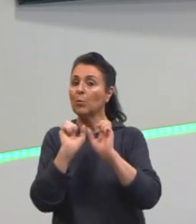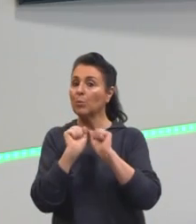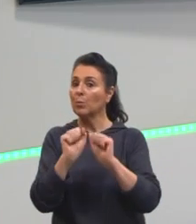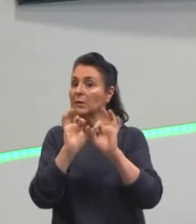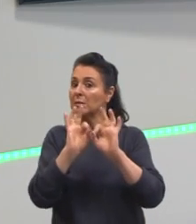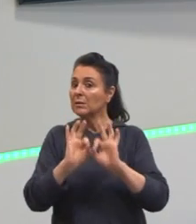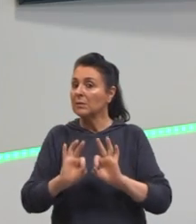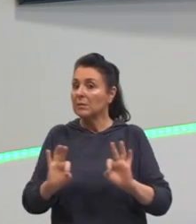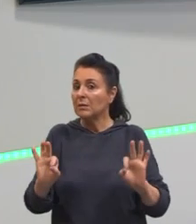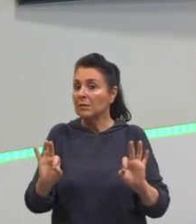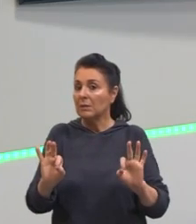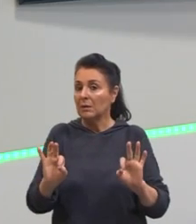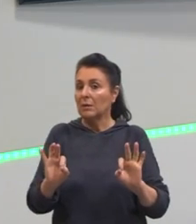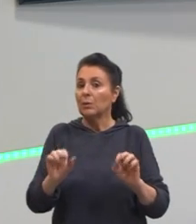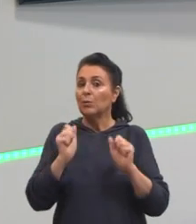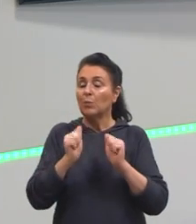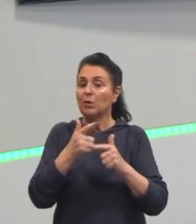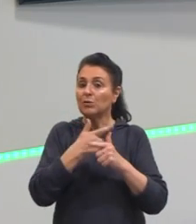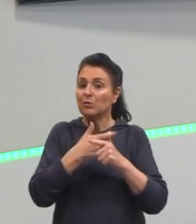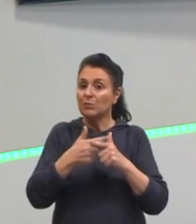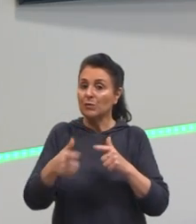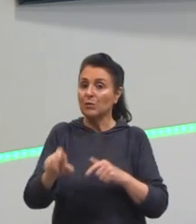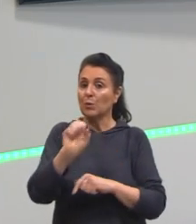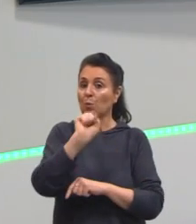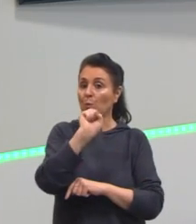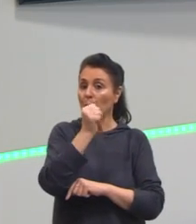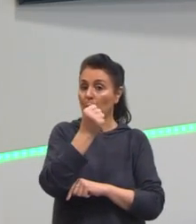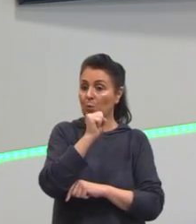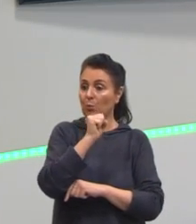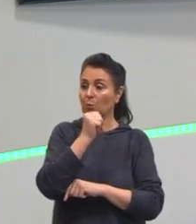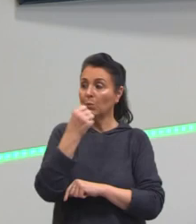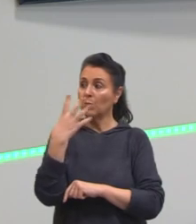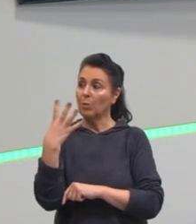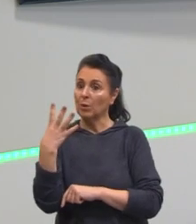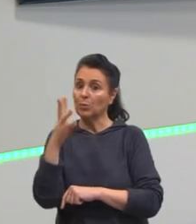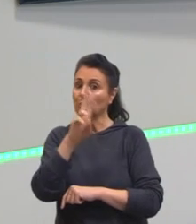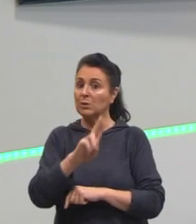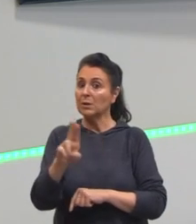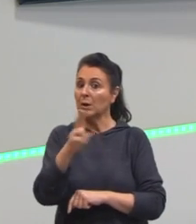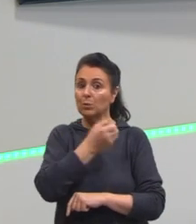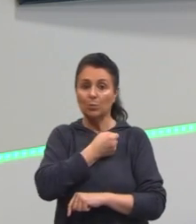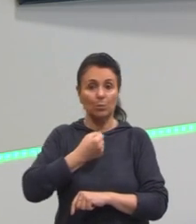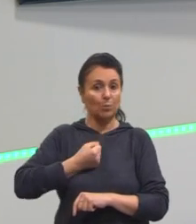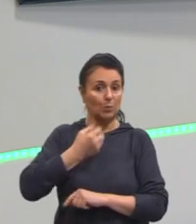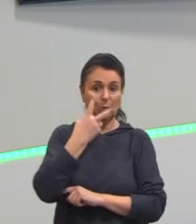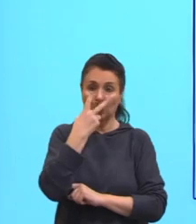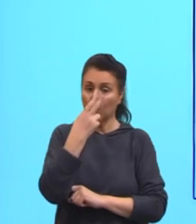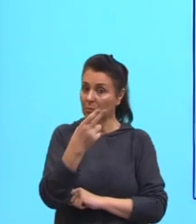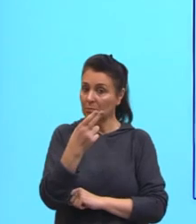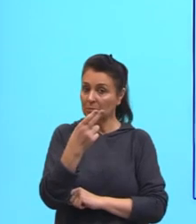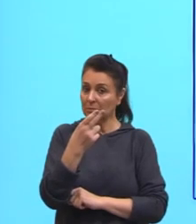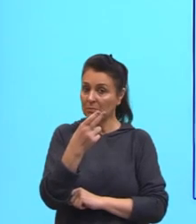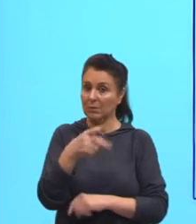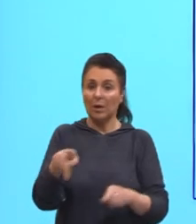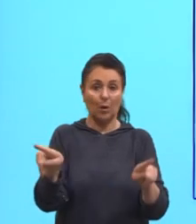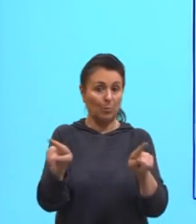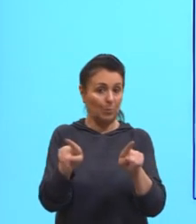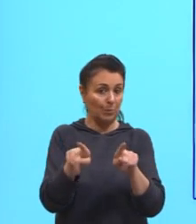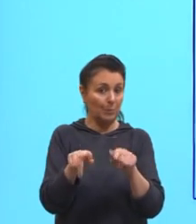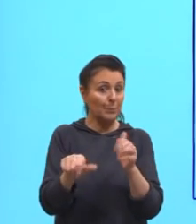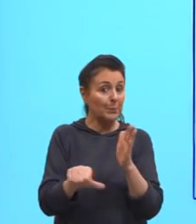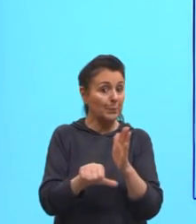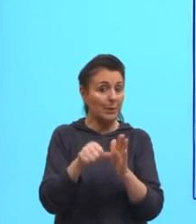simplificado né Nós podemos dividir o 8 e o quatro pelo mesmo valor que é o próprio quatro né